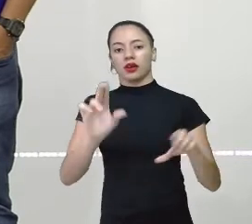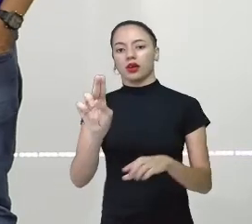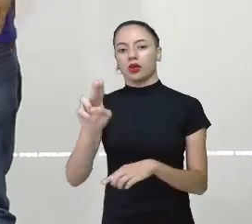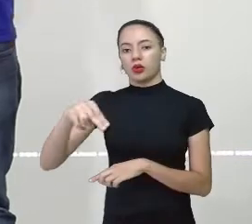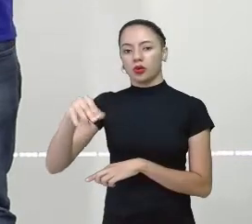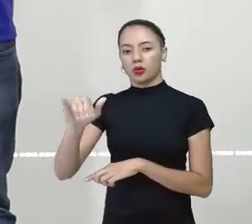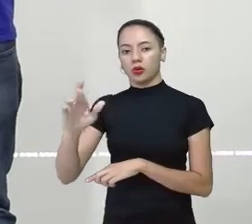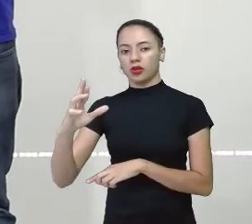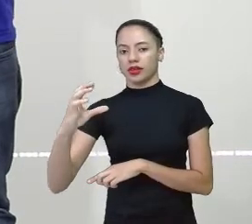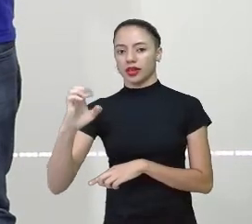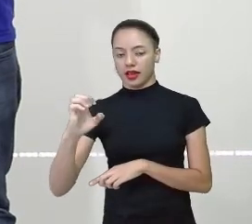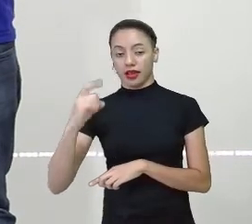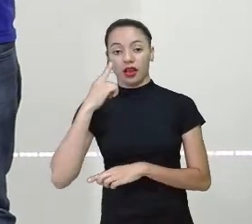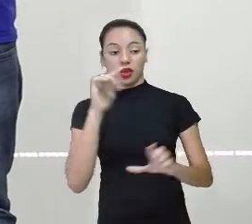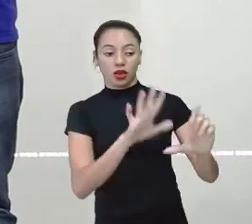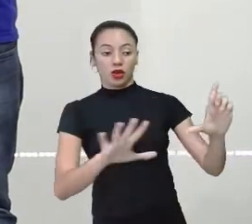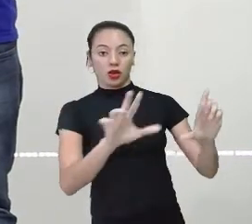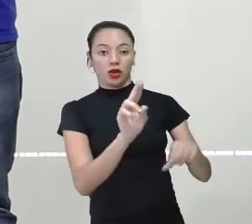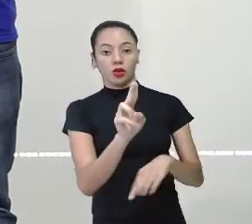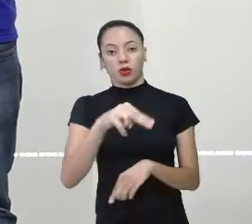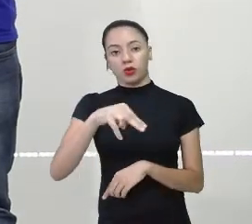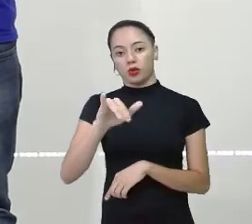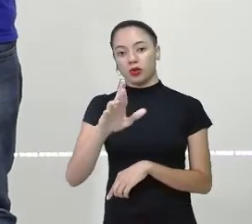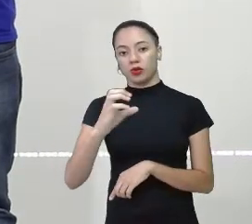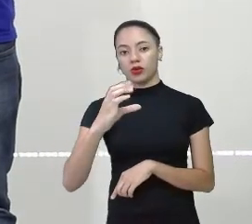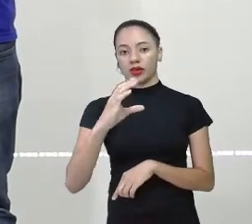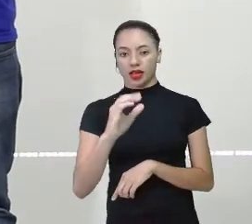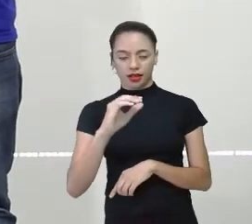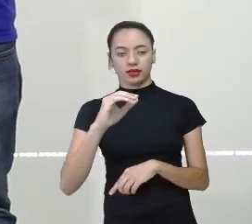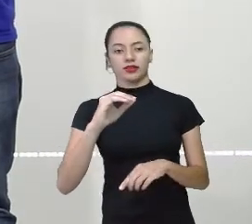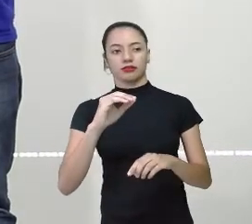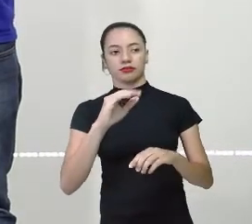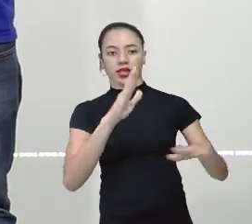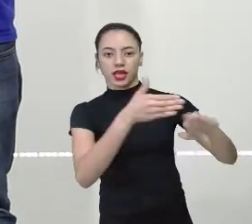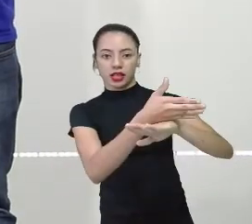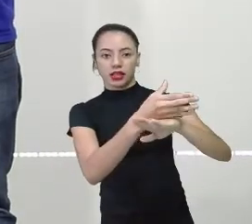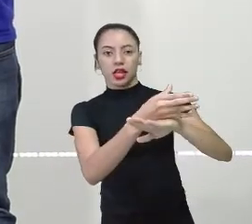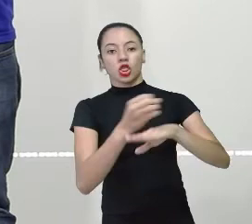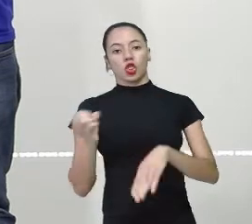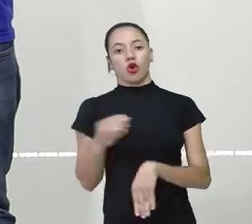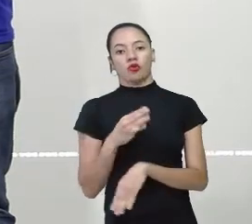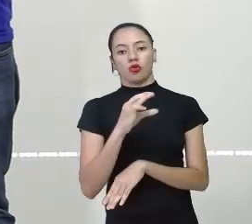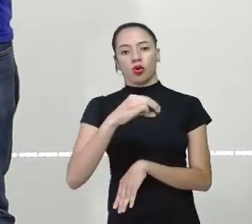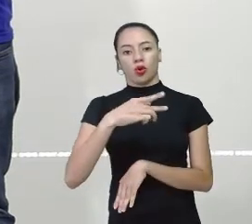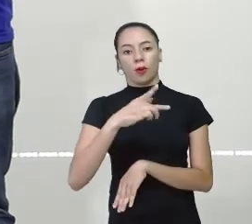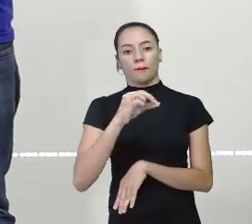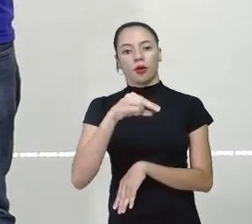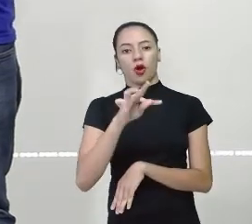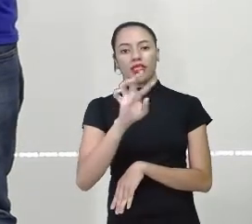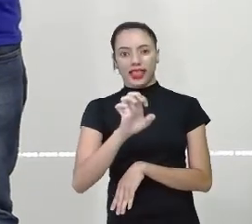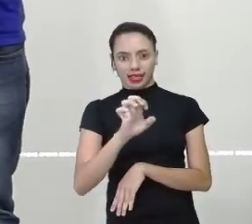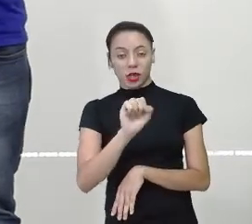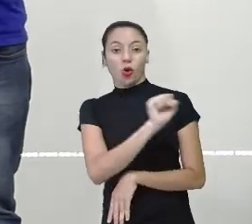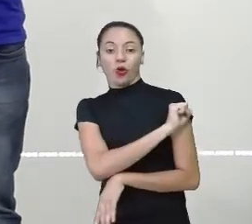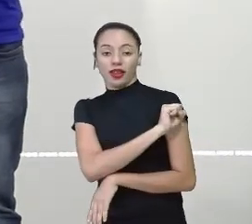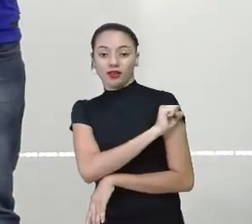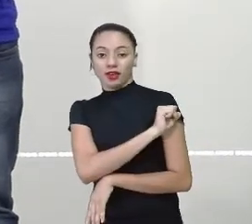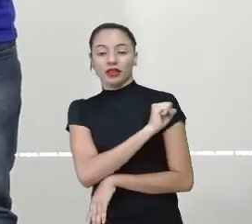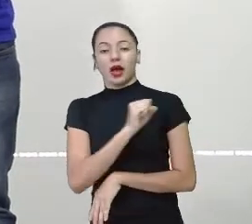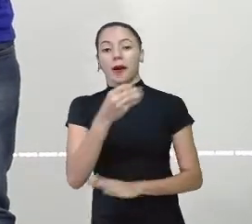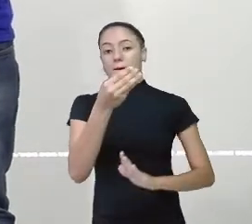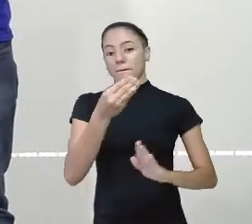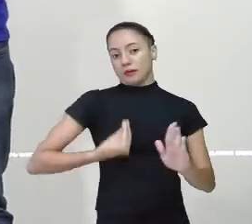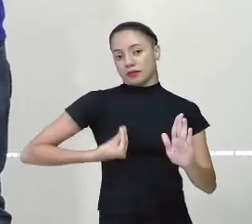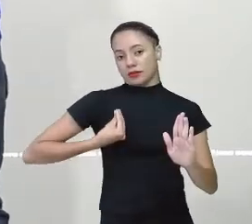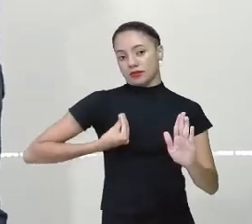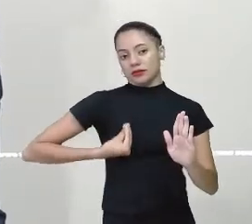é? Plataforma Unirec, novos componentes, 8º ano. projeto de vida, e depois você vai